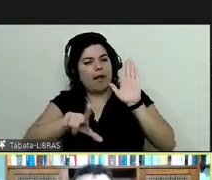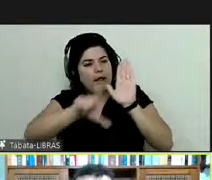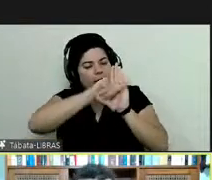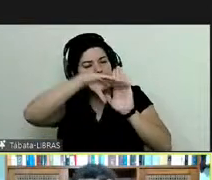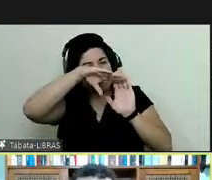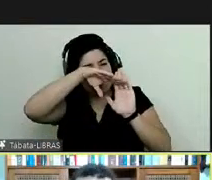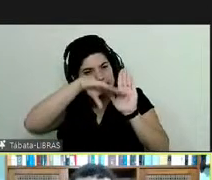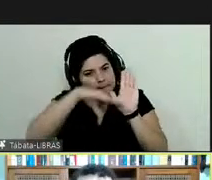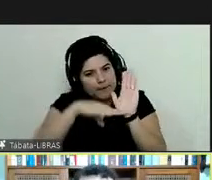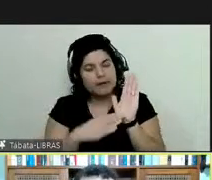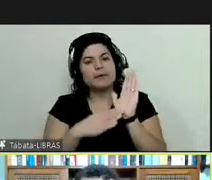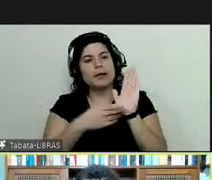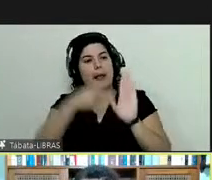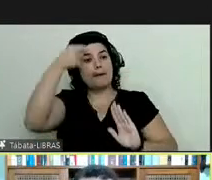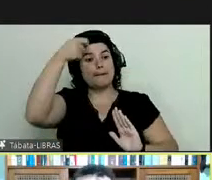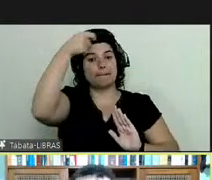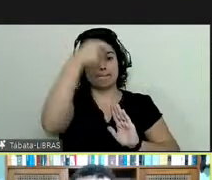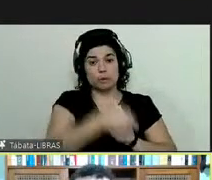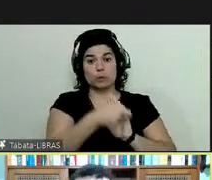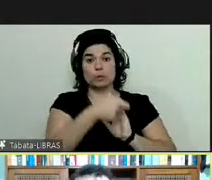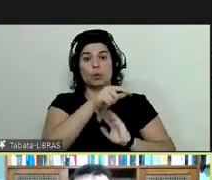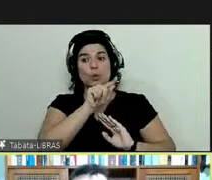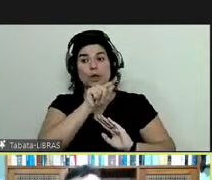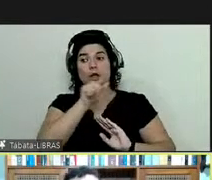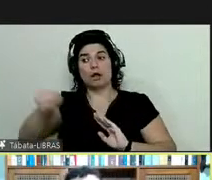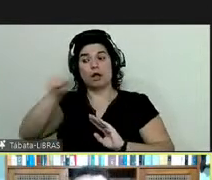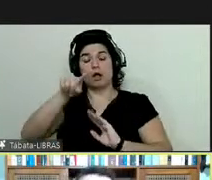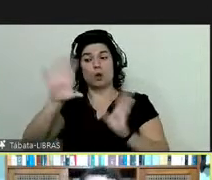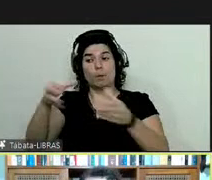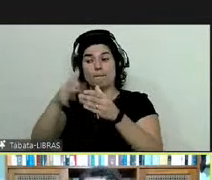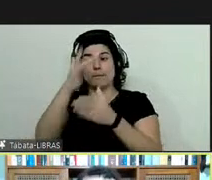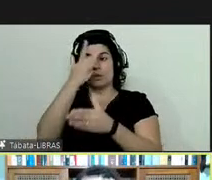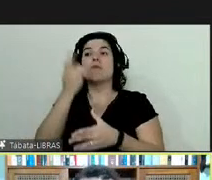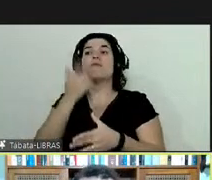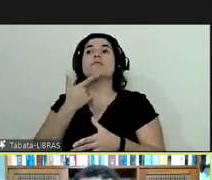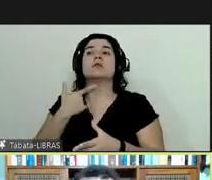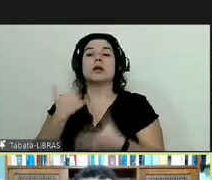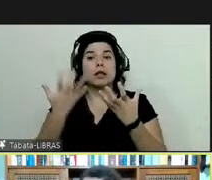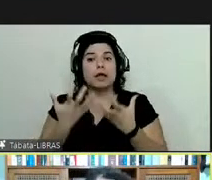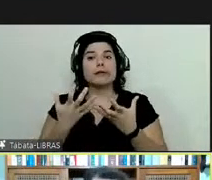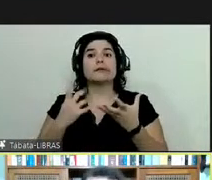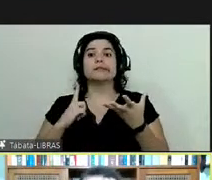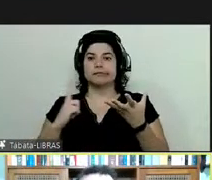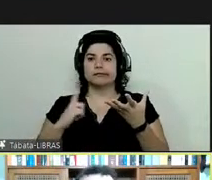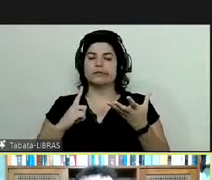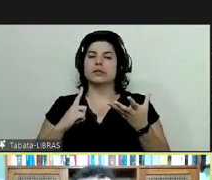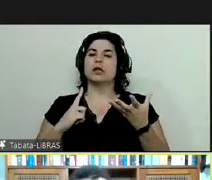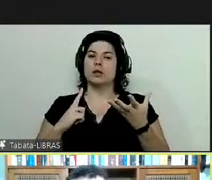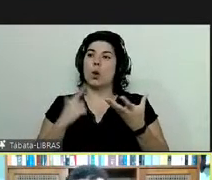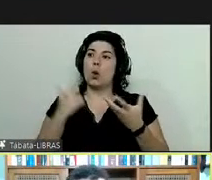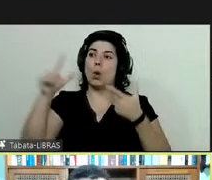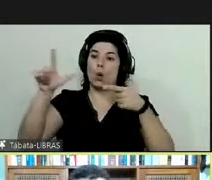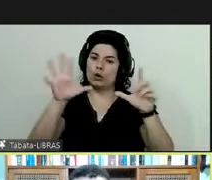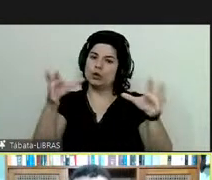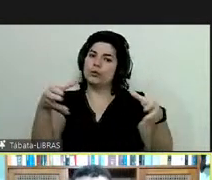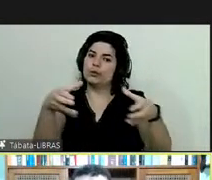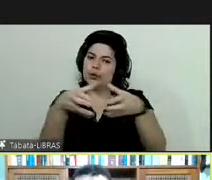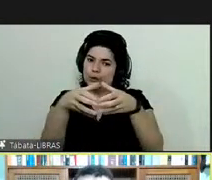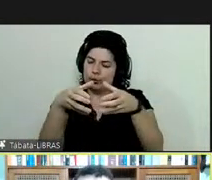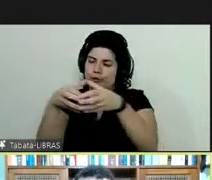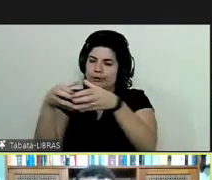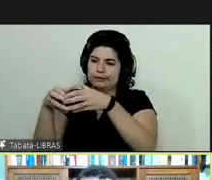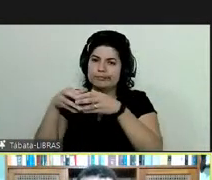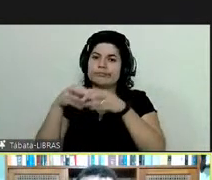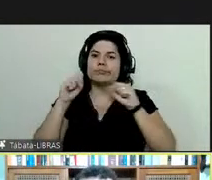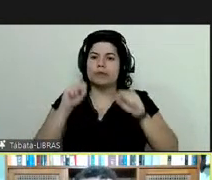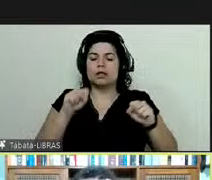regra é em pondo vamos ver se aquele que eu desejo coletivo você abre imagem para que outras pessoas para que outros grupos acabem